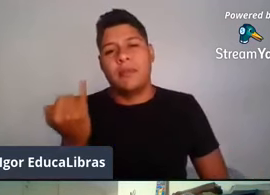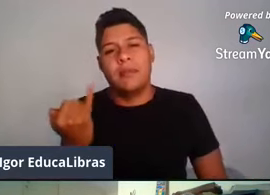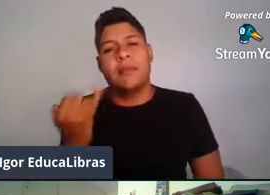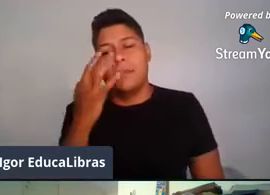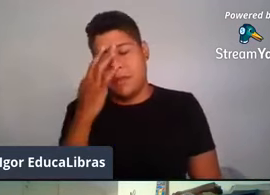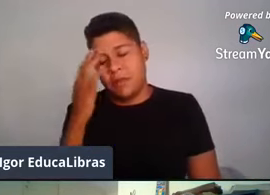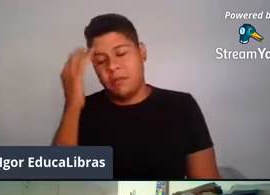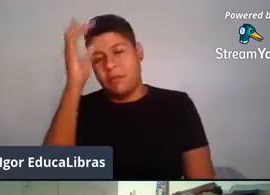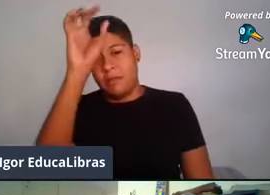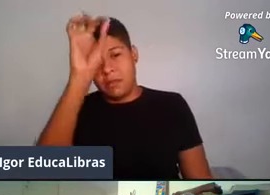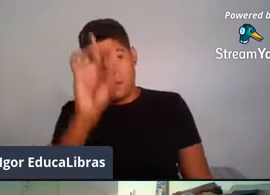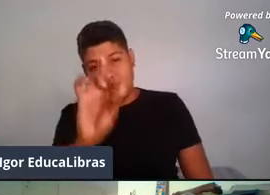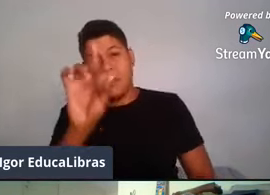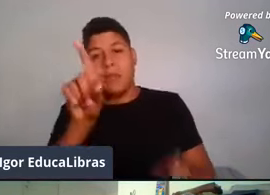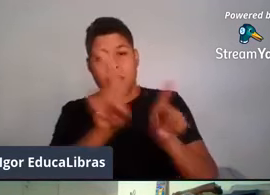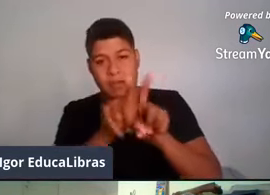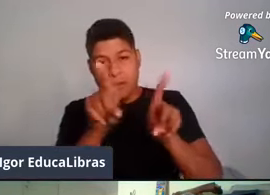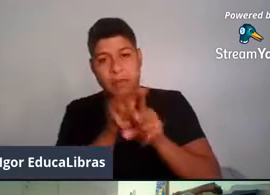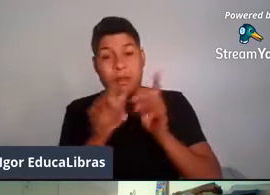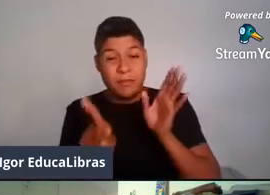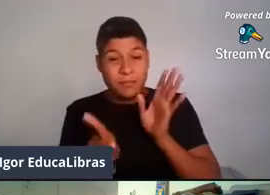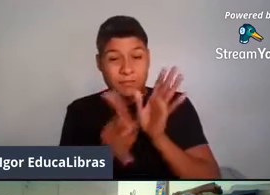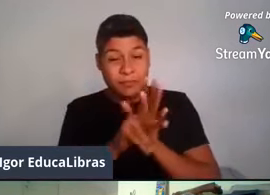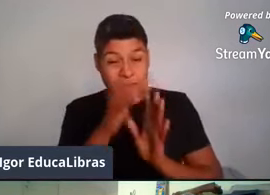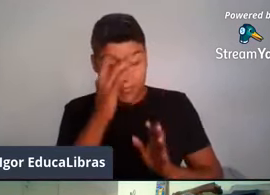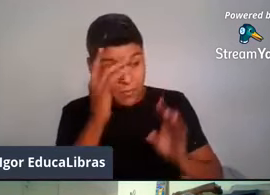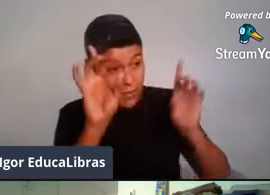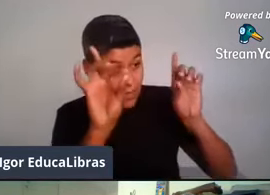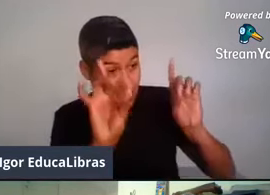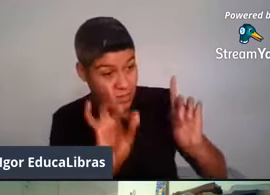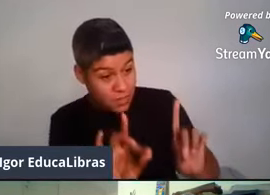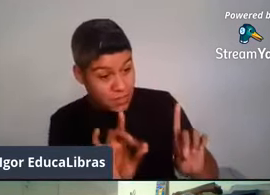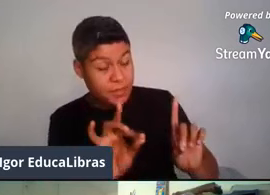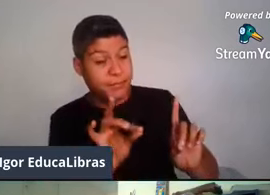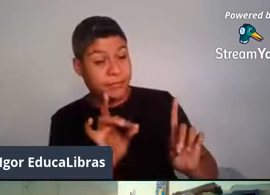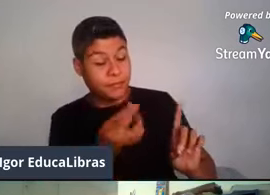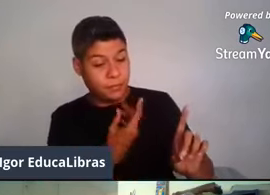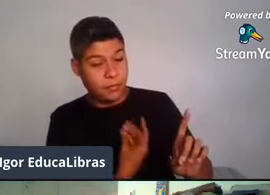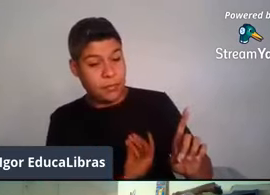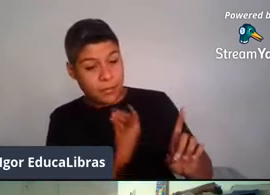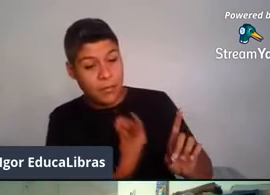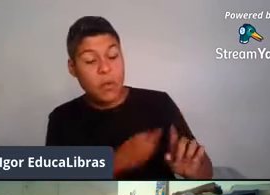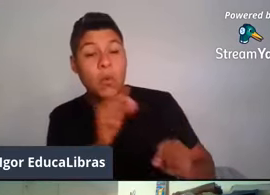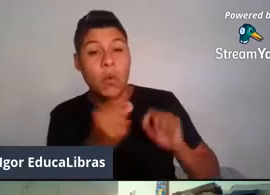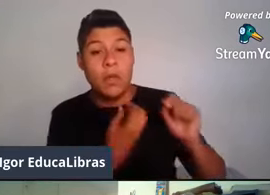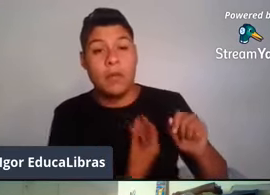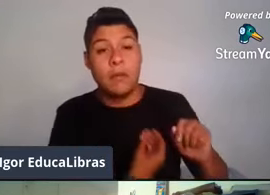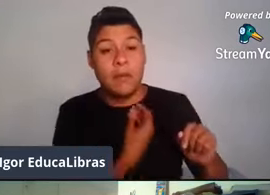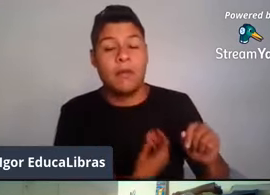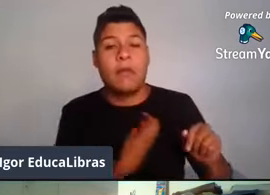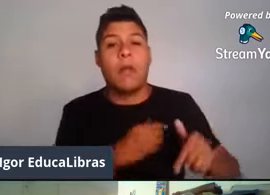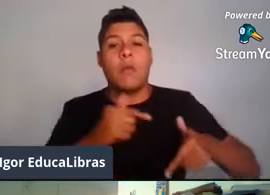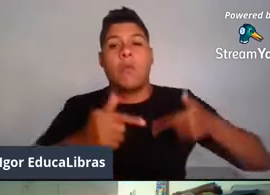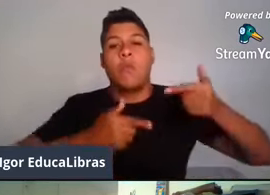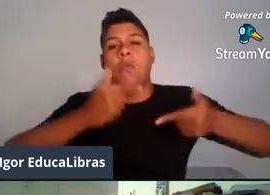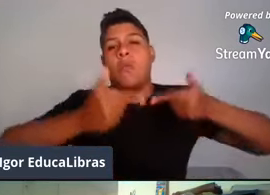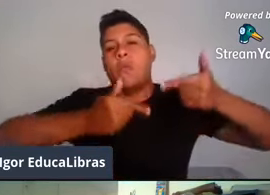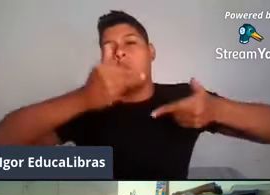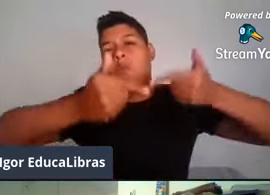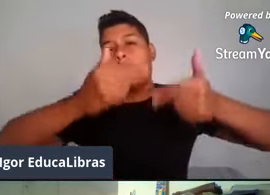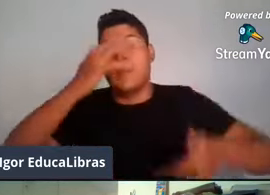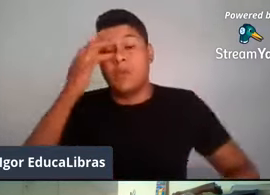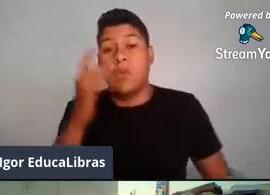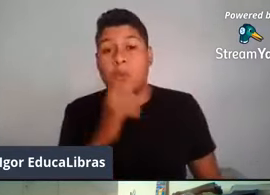com deficiência também, até para que as pessoas entendam que, para além da deficiência, existe a competência, né? A pessoa não